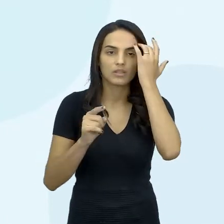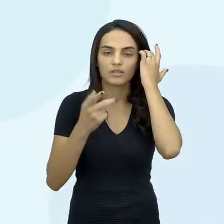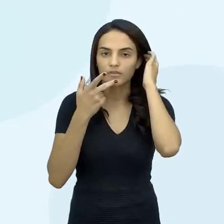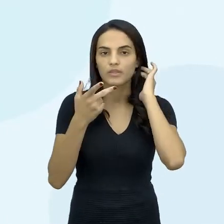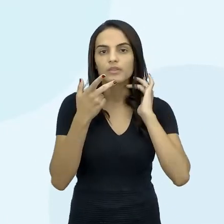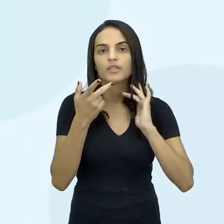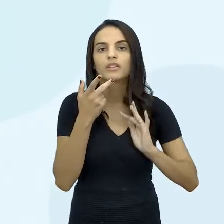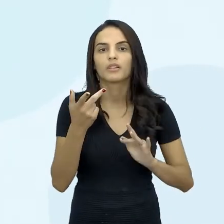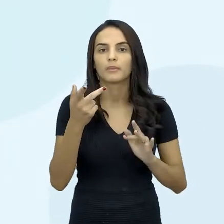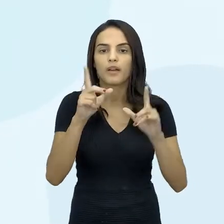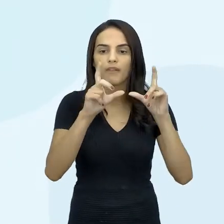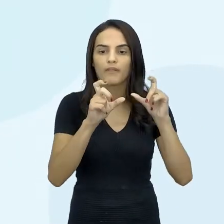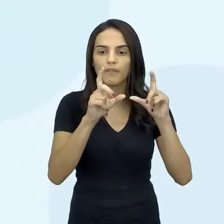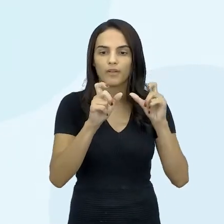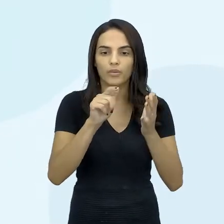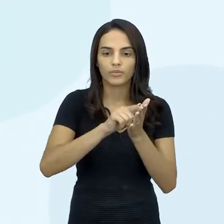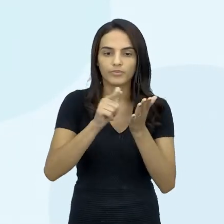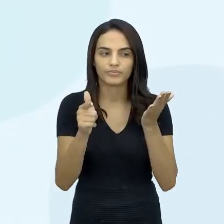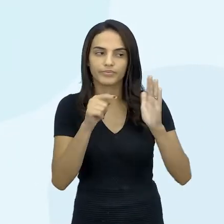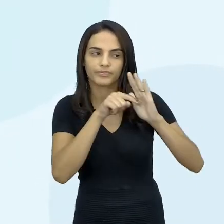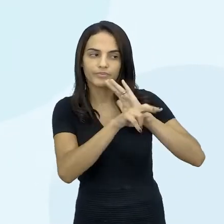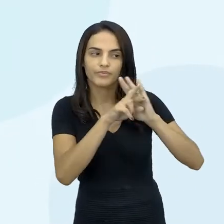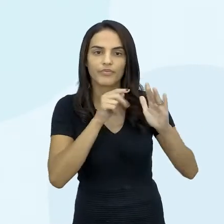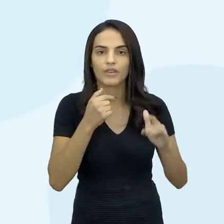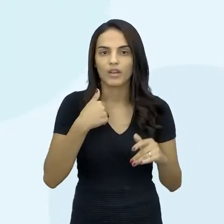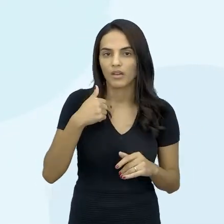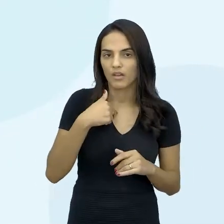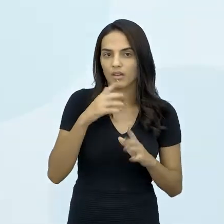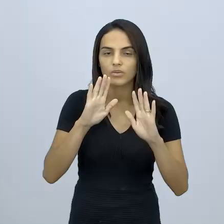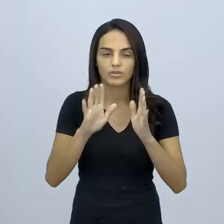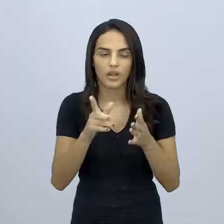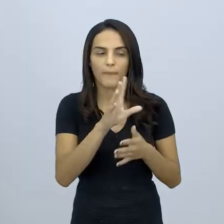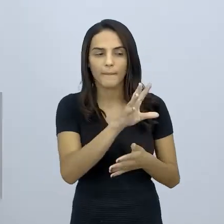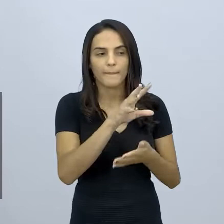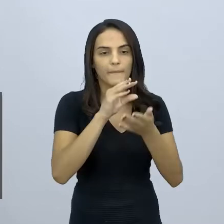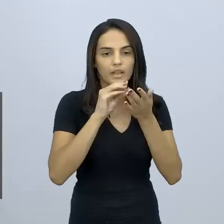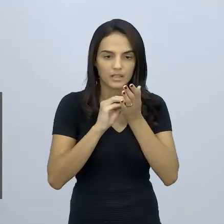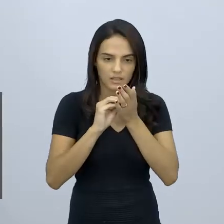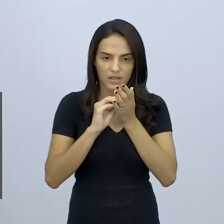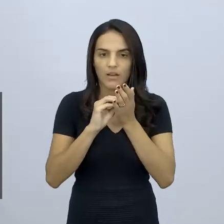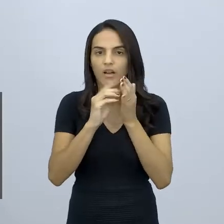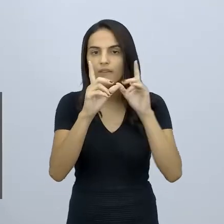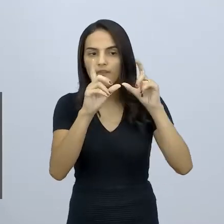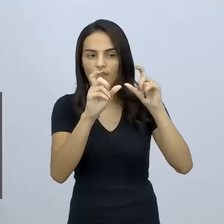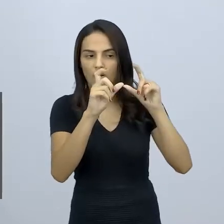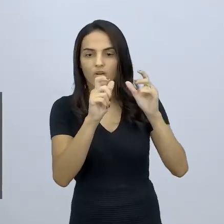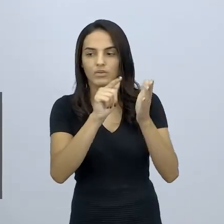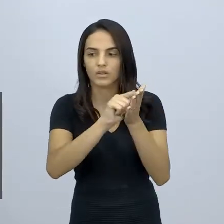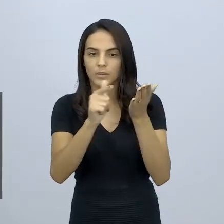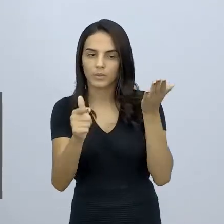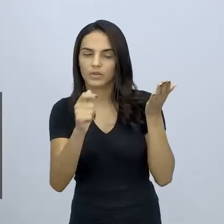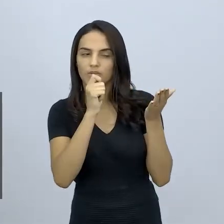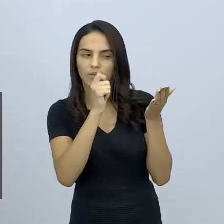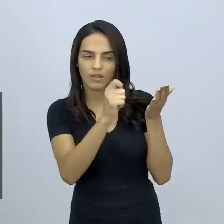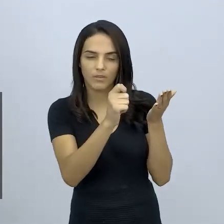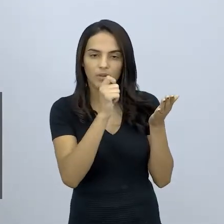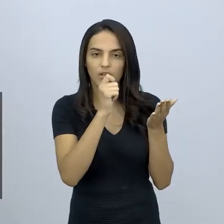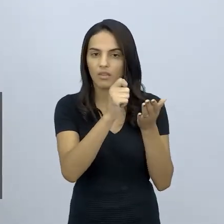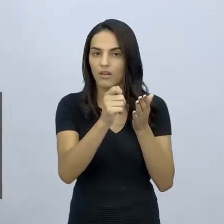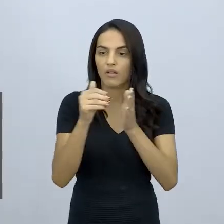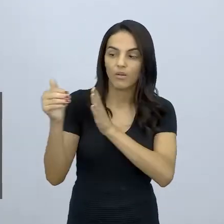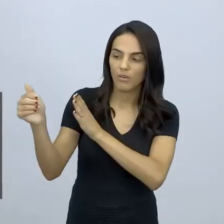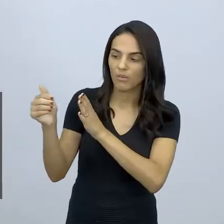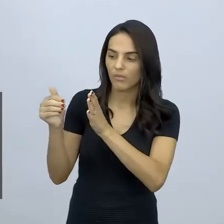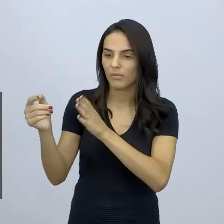sobre a fotoreportagem, que eu justamente peguei a fotoreportagem do momento do